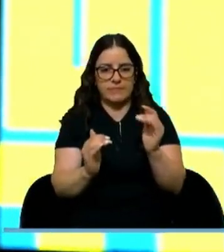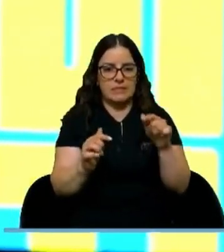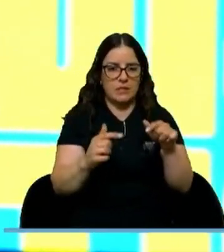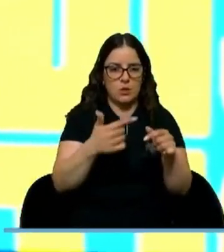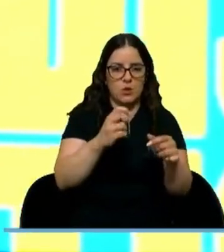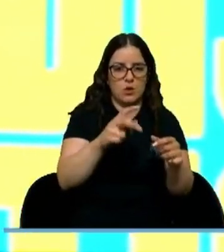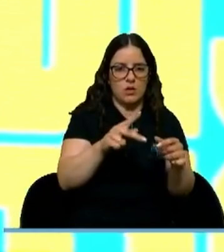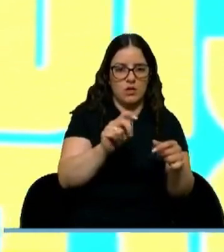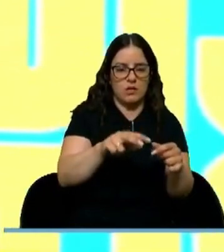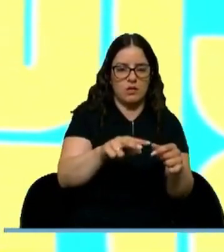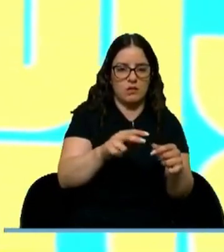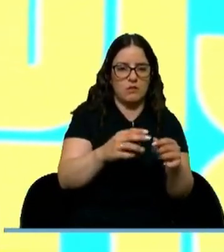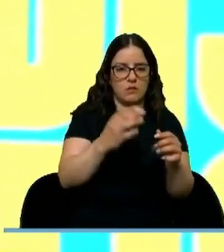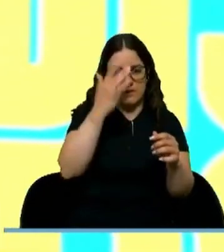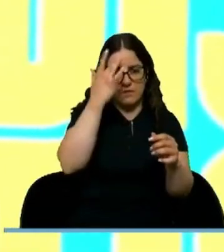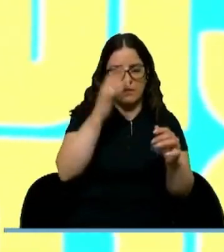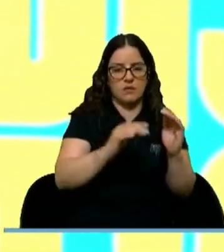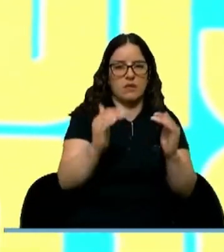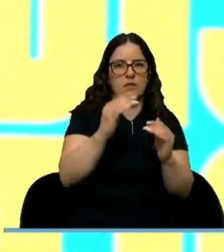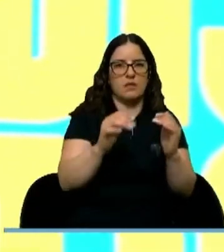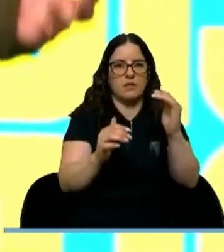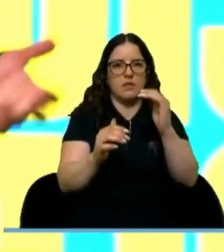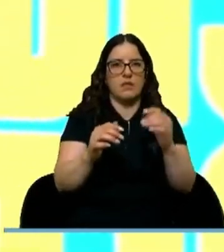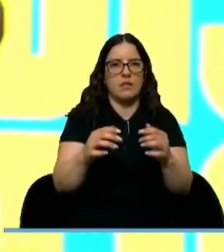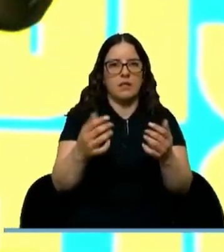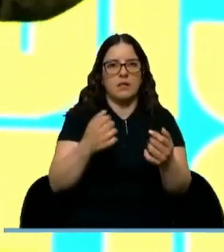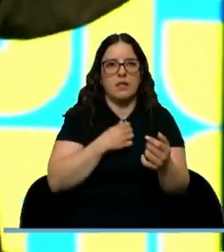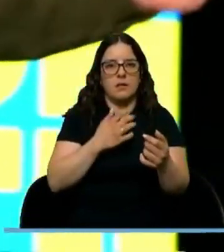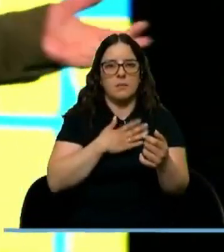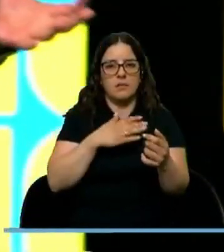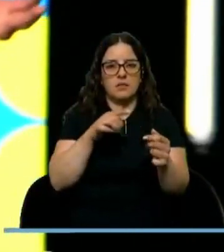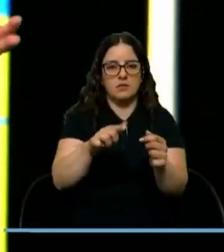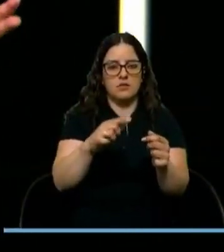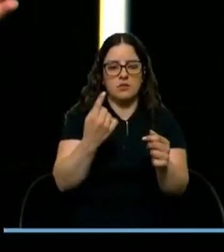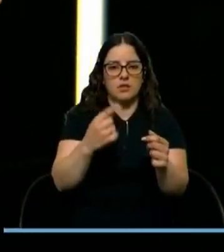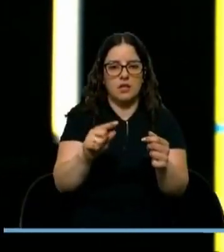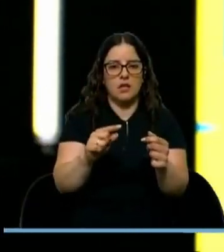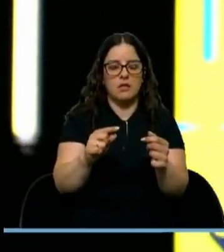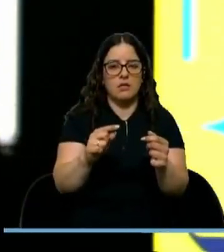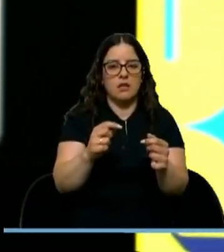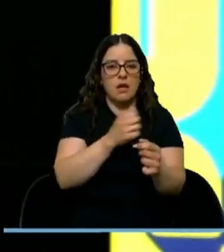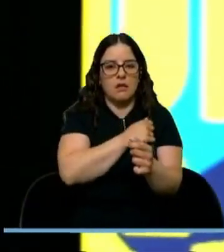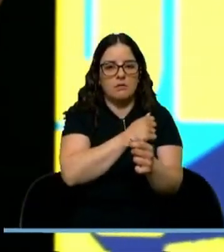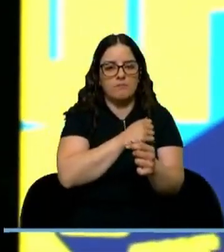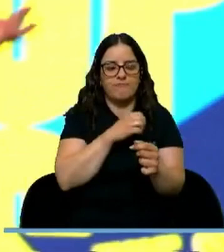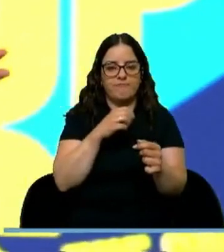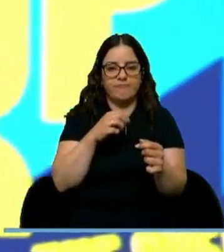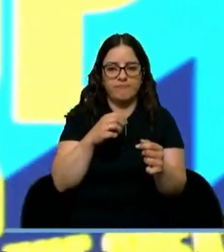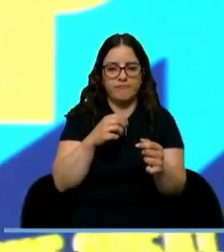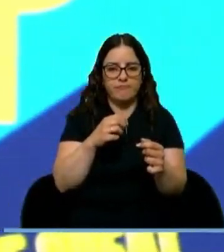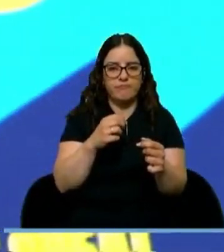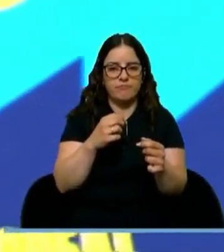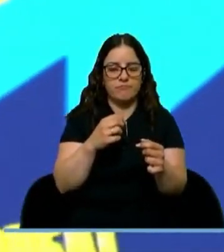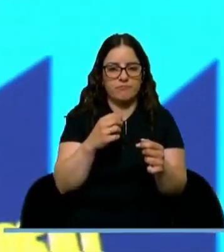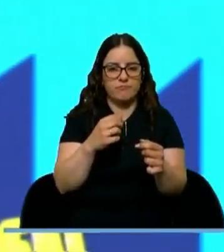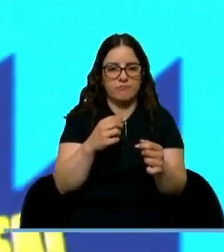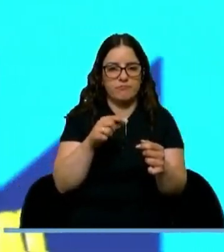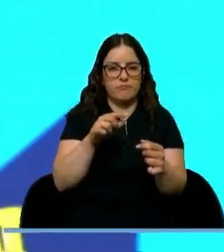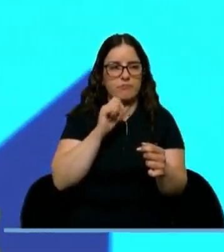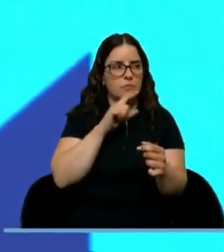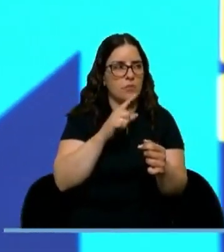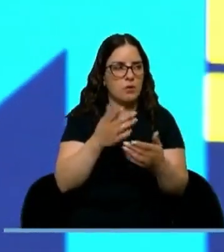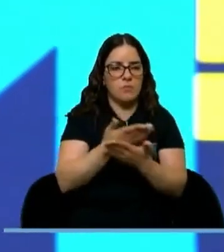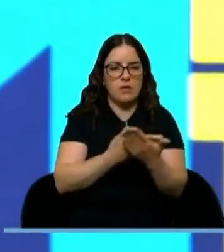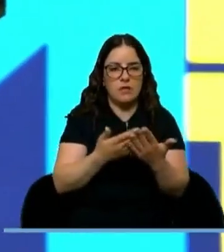empresas, que estejam tokenizadas e que tenham, por exemplo, imobiliário, podemos ter mercados secundários, que